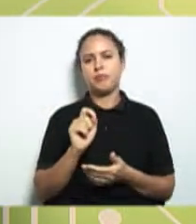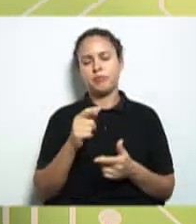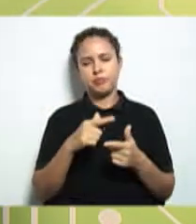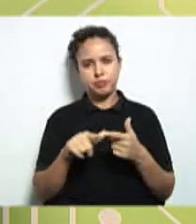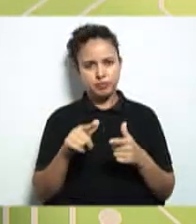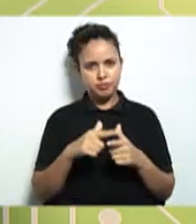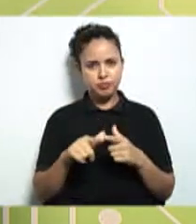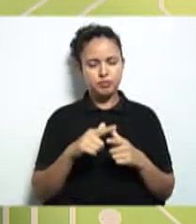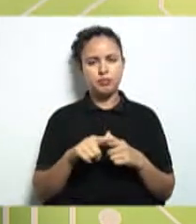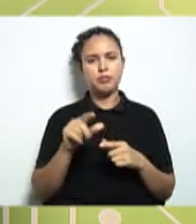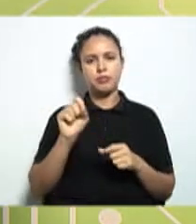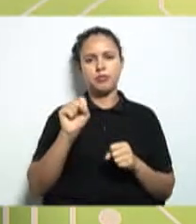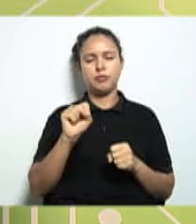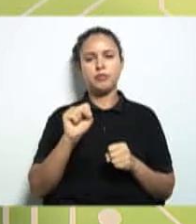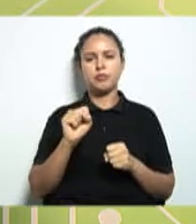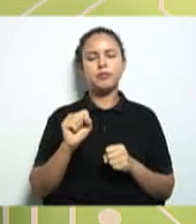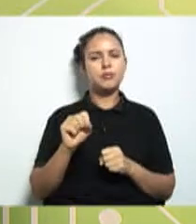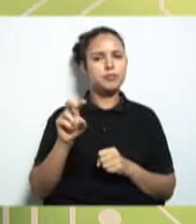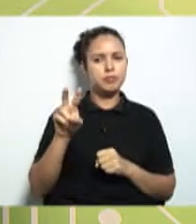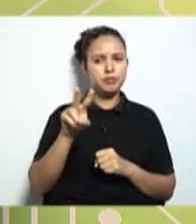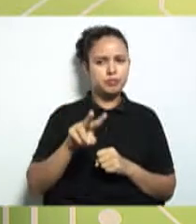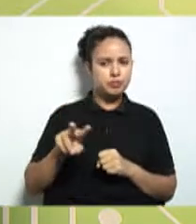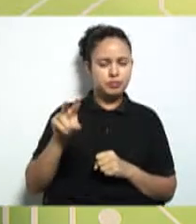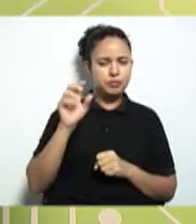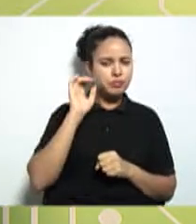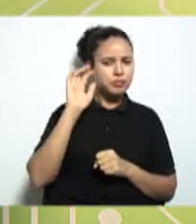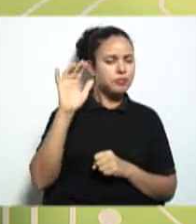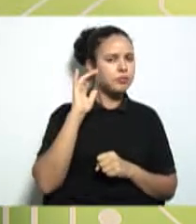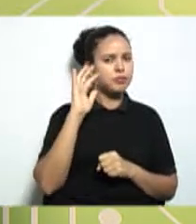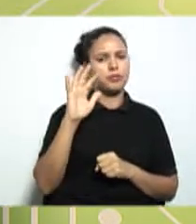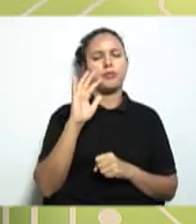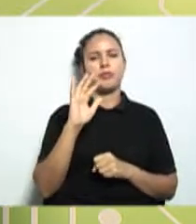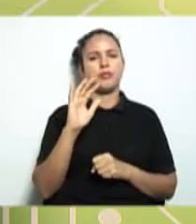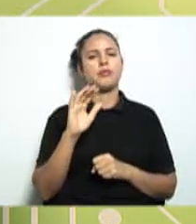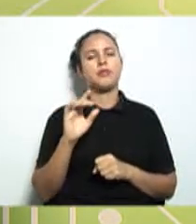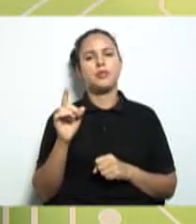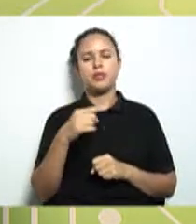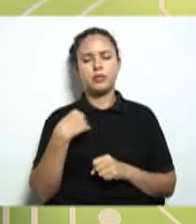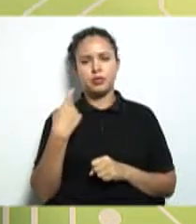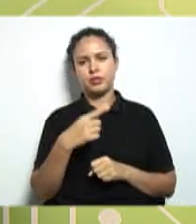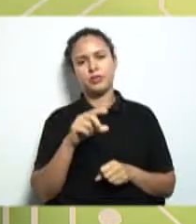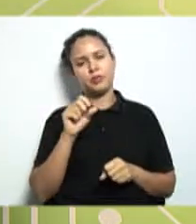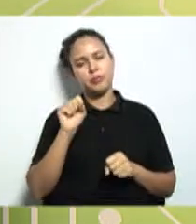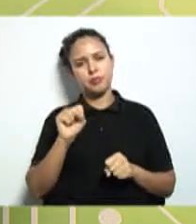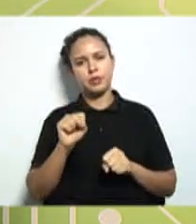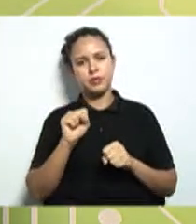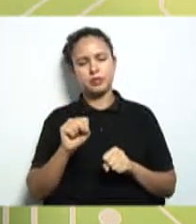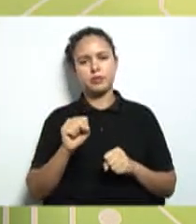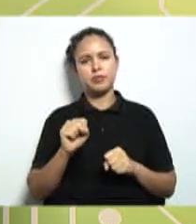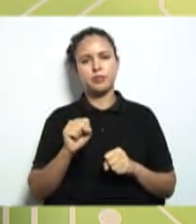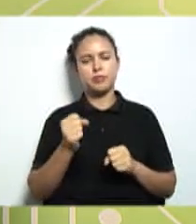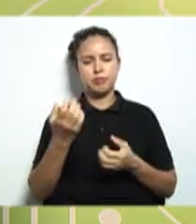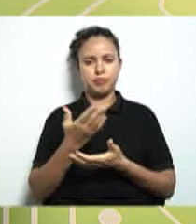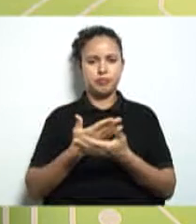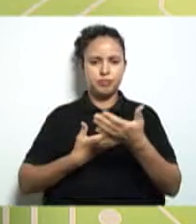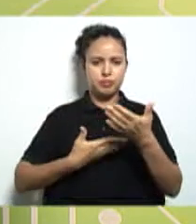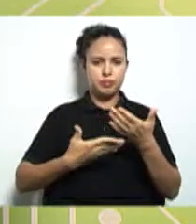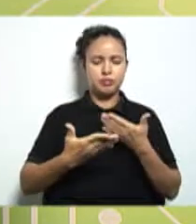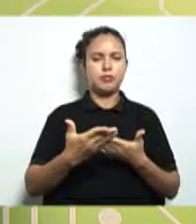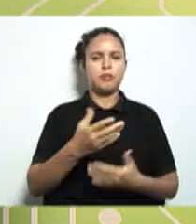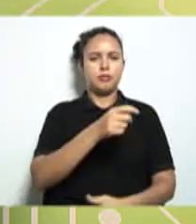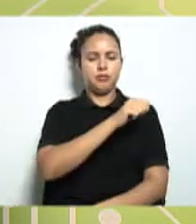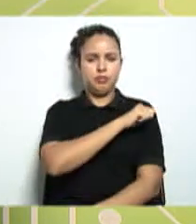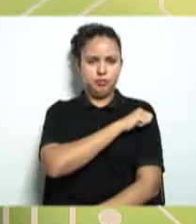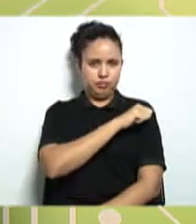questões que vocês irão levantar, irão refletir, para que a gente também possa, né, compartilhar com todos os